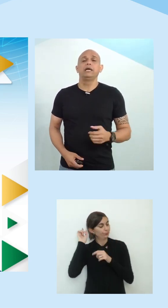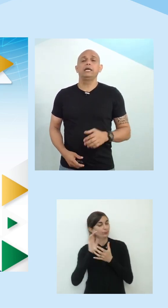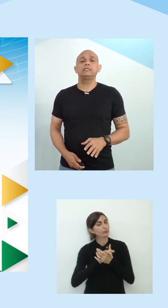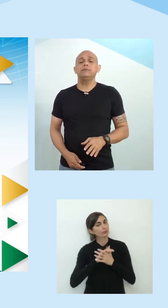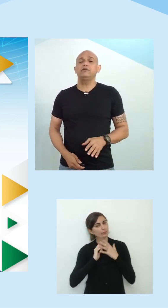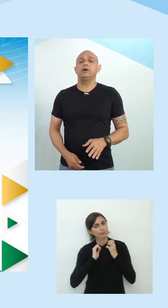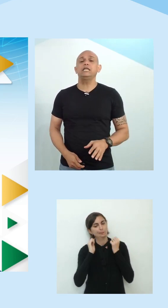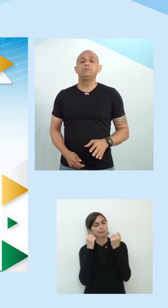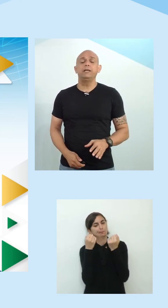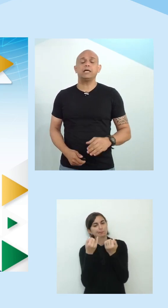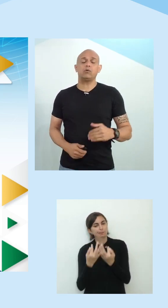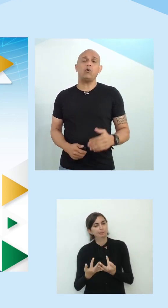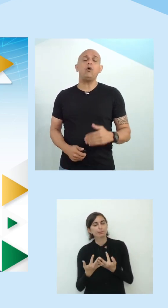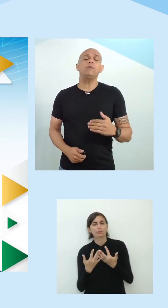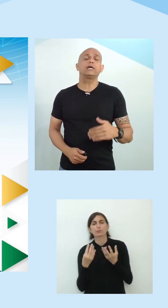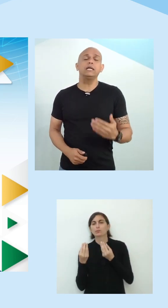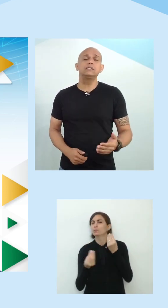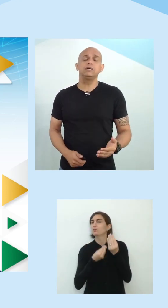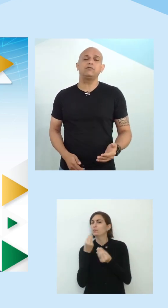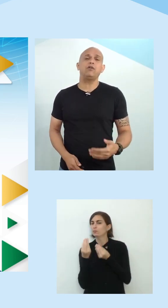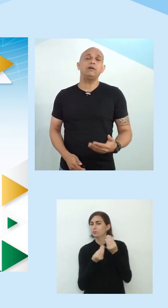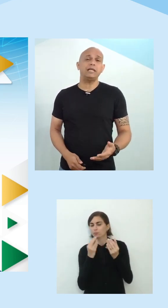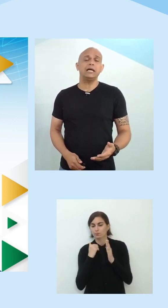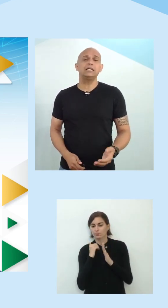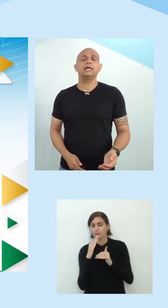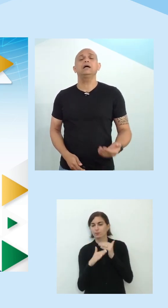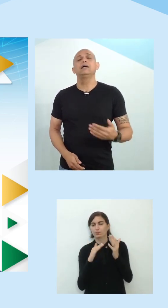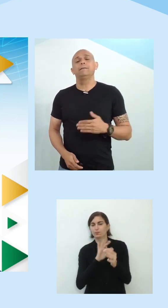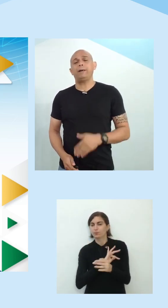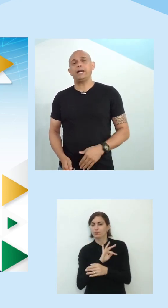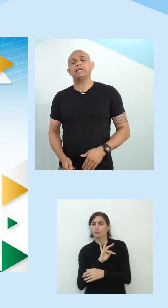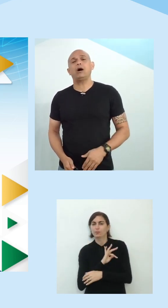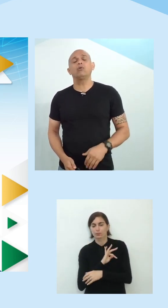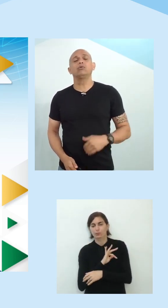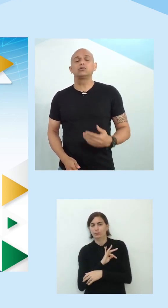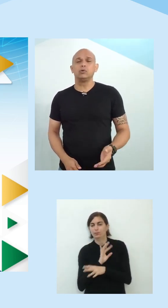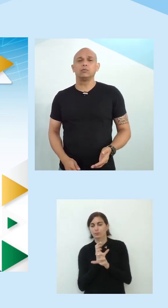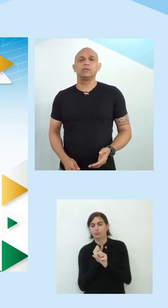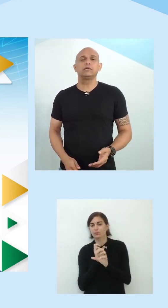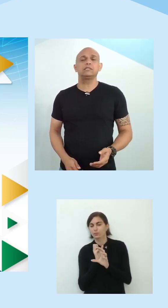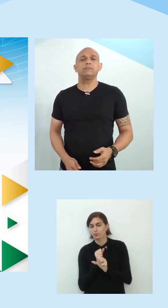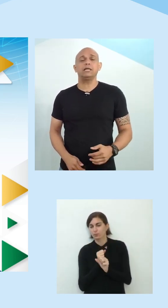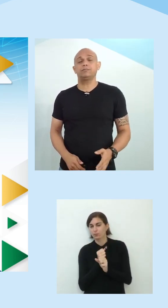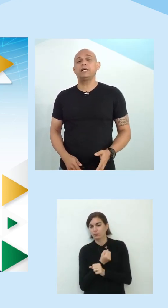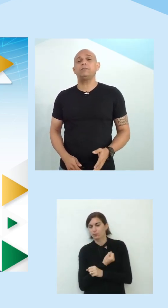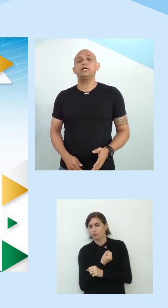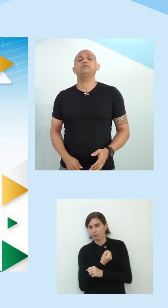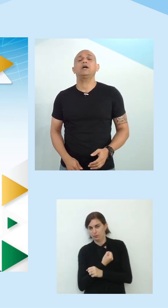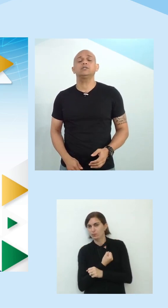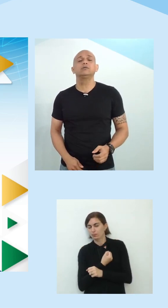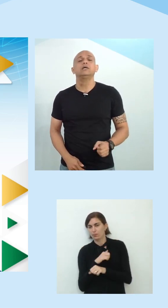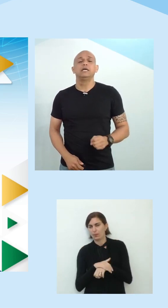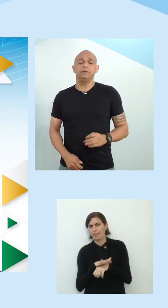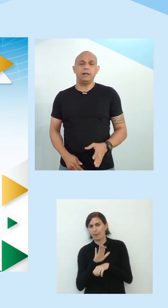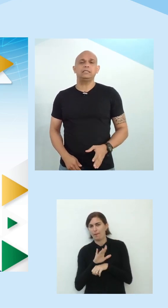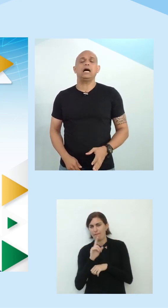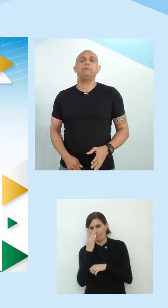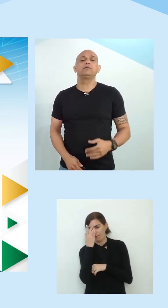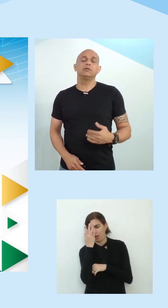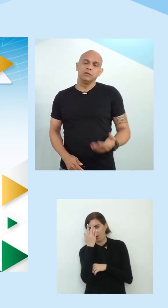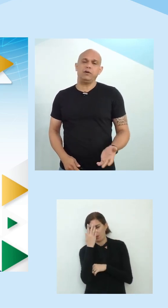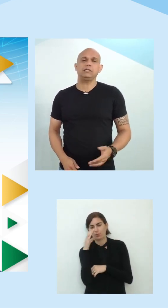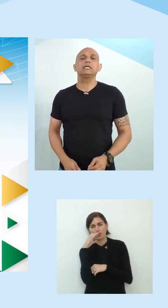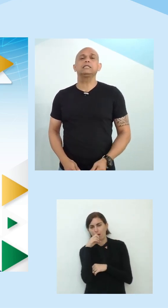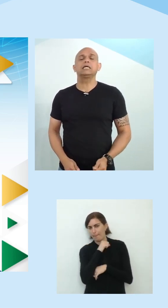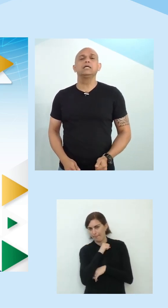decimal, esse livro explica como que ele desenvolve a técnica para cálculos com números decimais, porque era mais fácil e mais